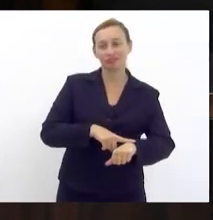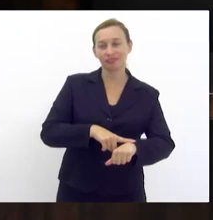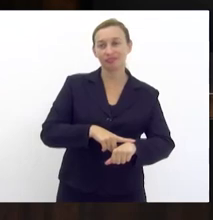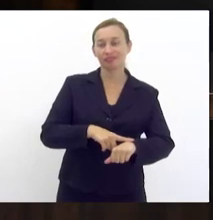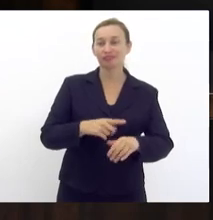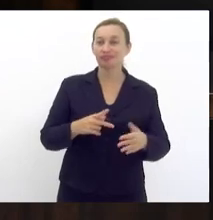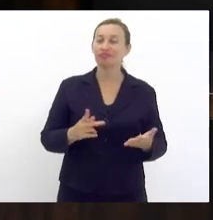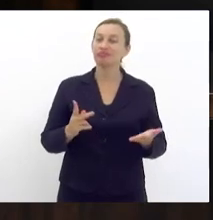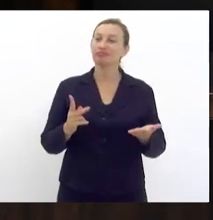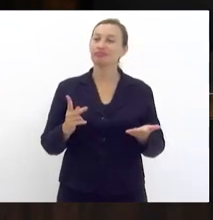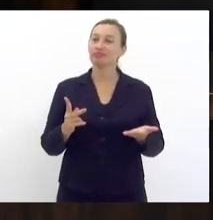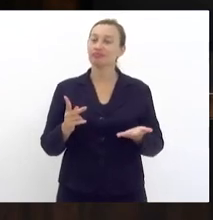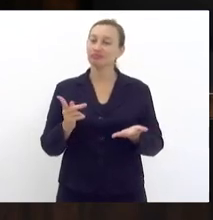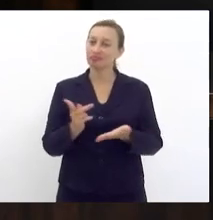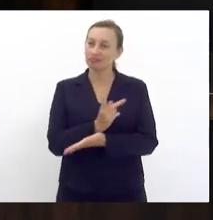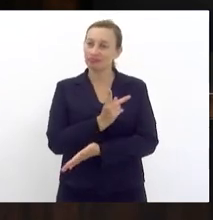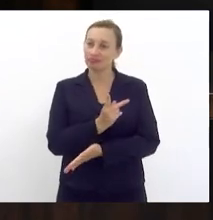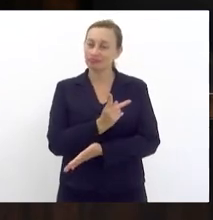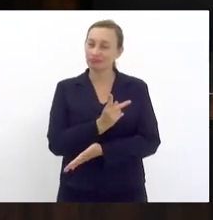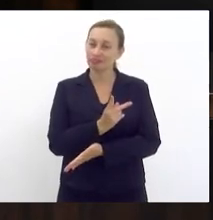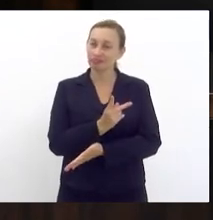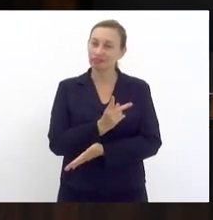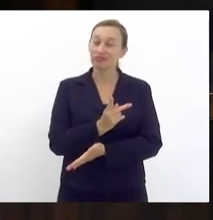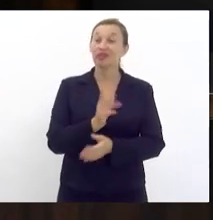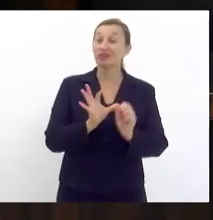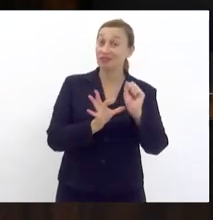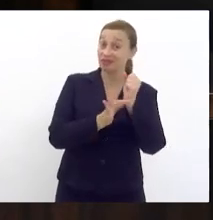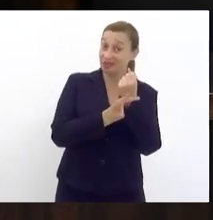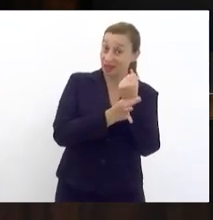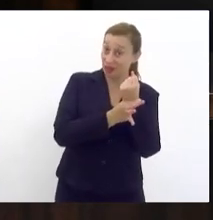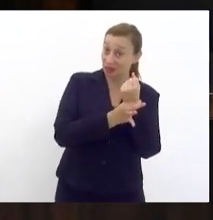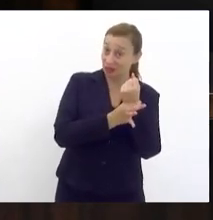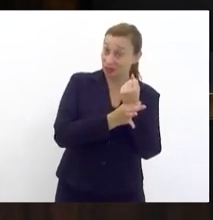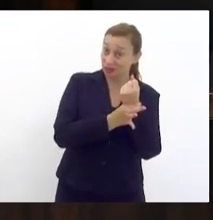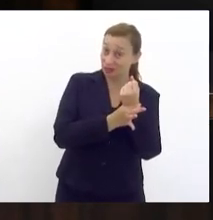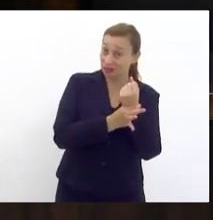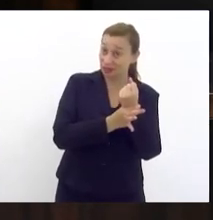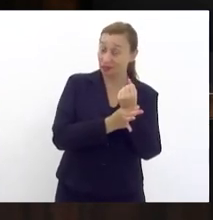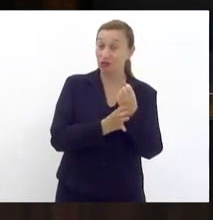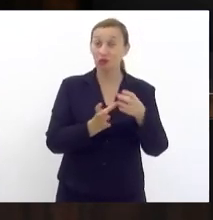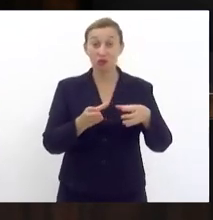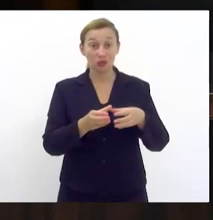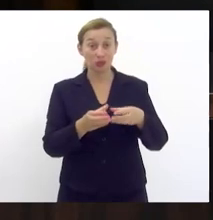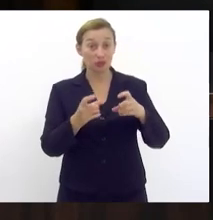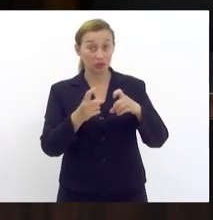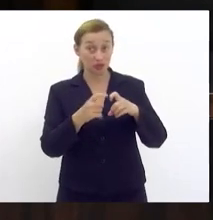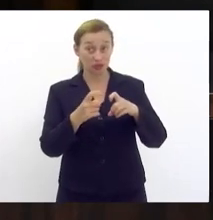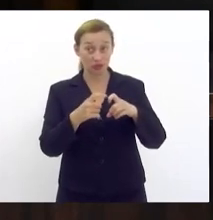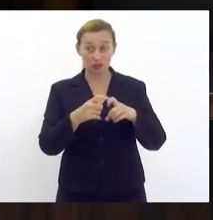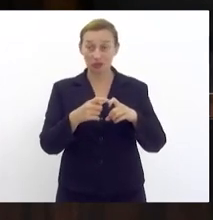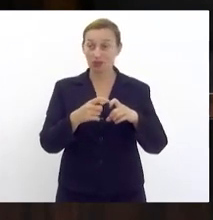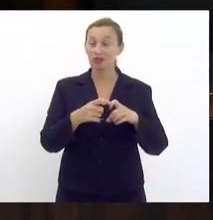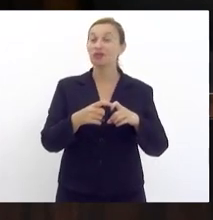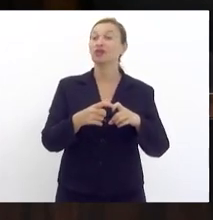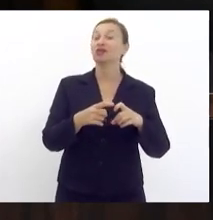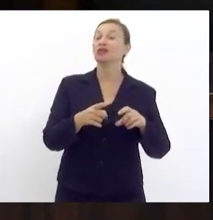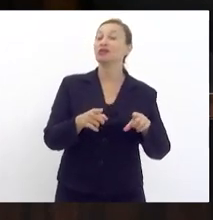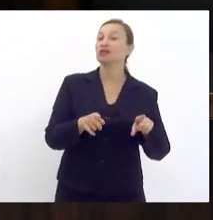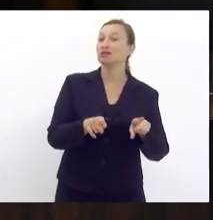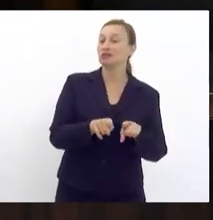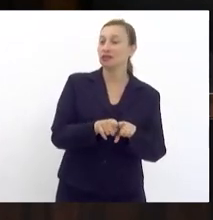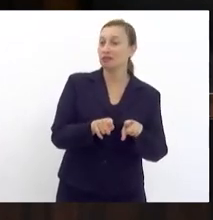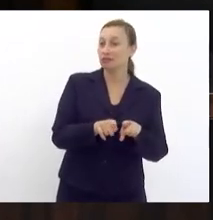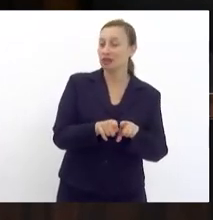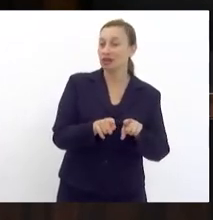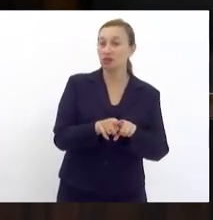acontecer. O cerimonial, segurança, departamento médico, Brigada de Incêndio, Departamento